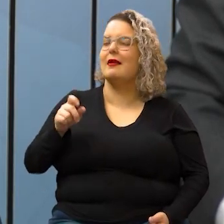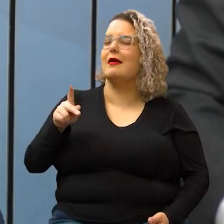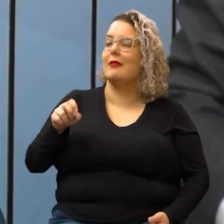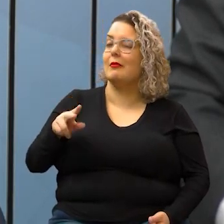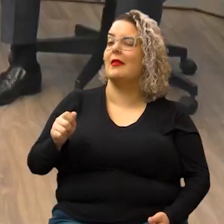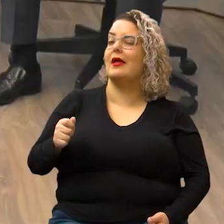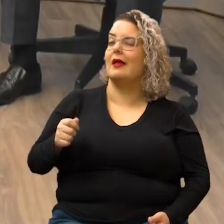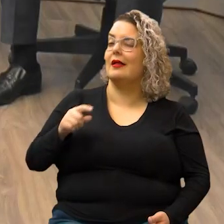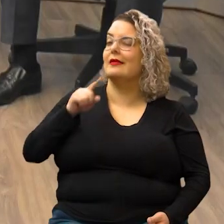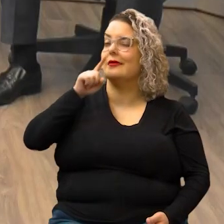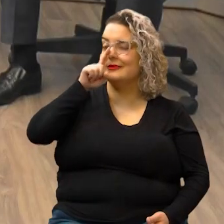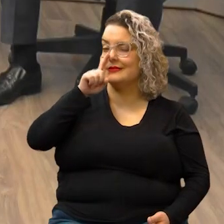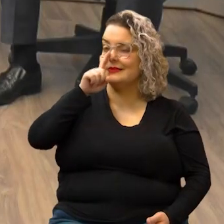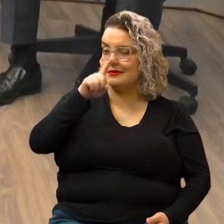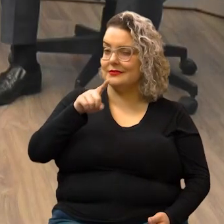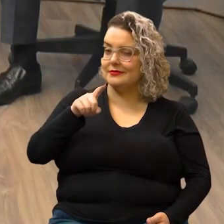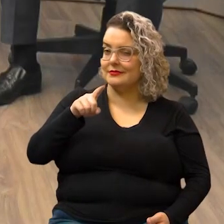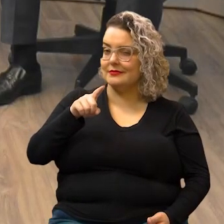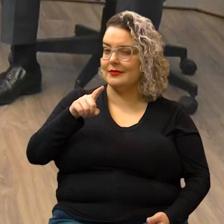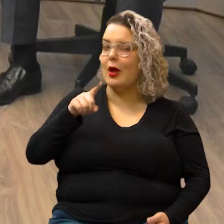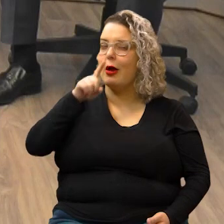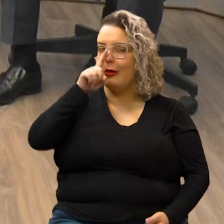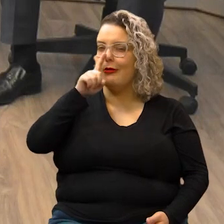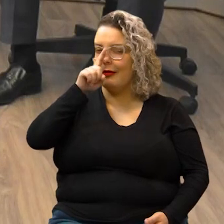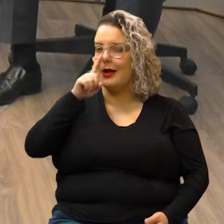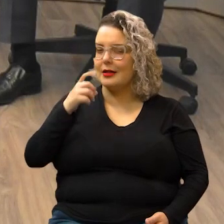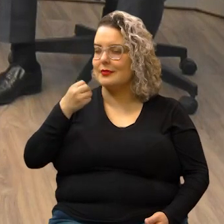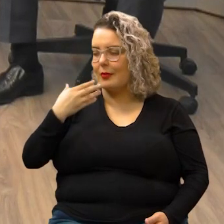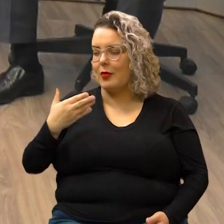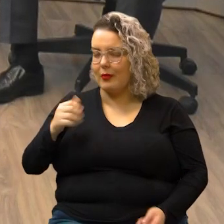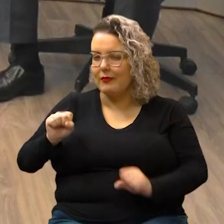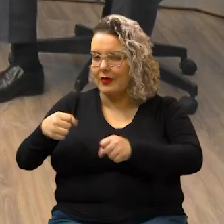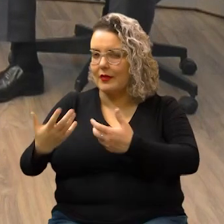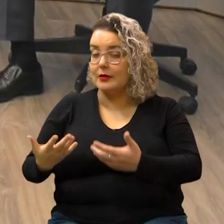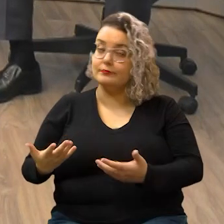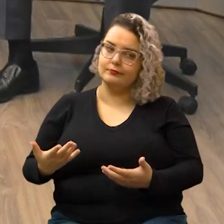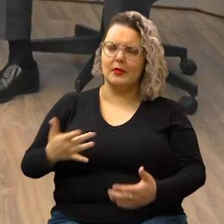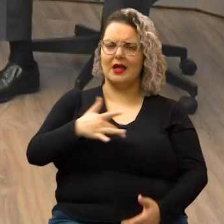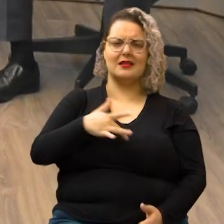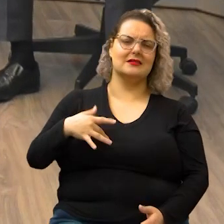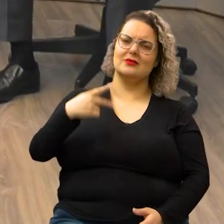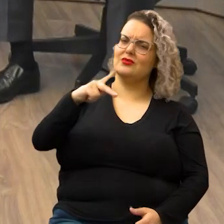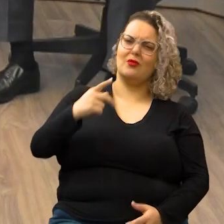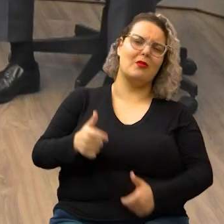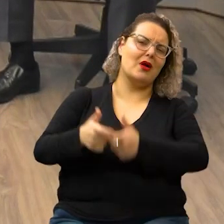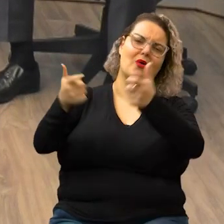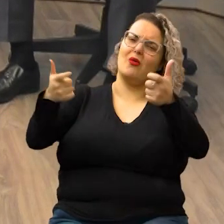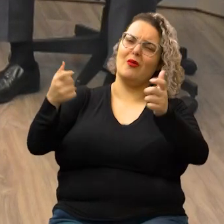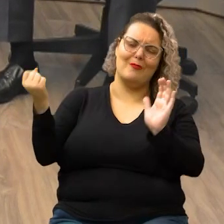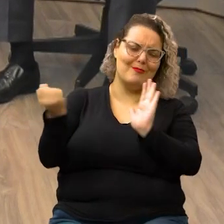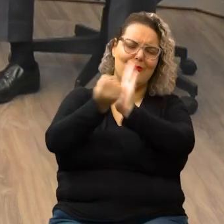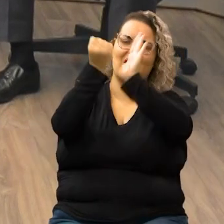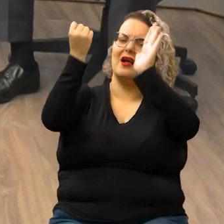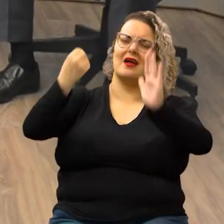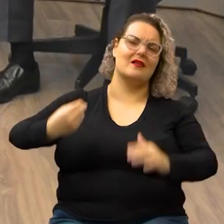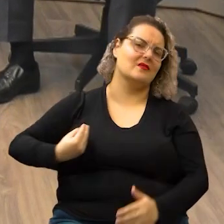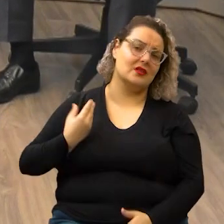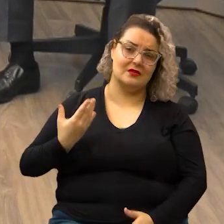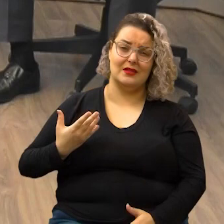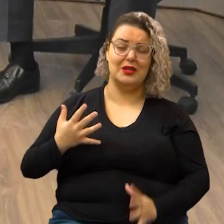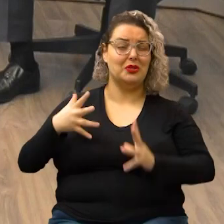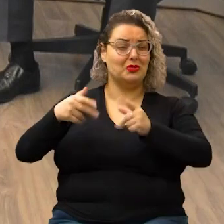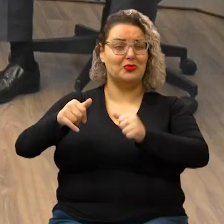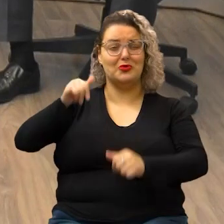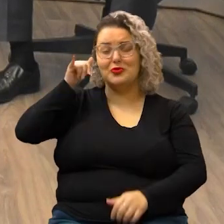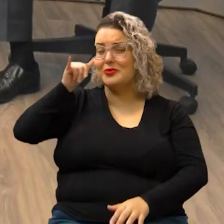mas assim, a tua vida é o mais importante, tua saúde é o maior patrimônio. A gente tem que zelar, evitar tudo aquilo que possa colocar em risco isso